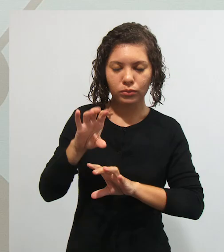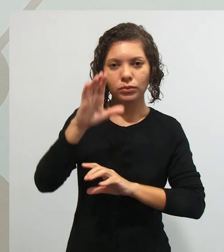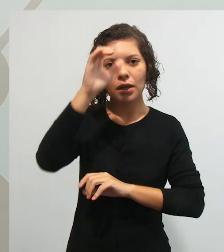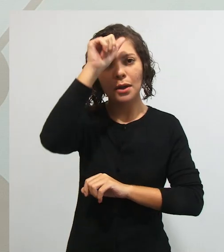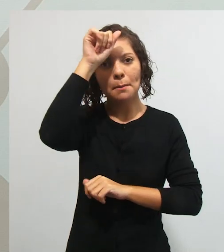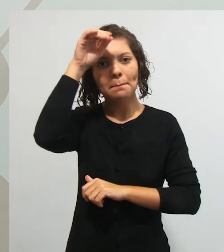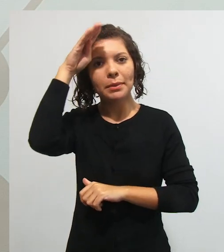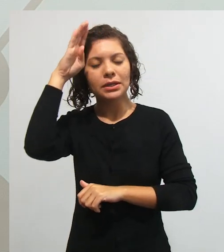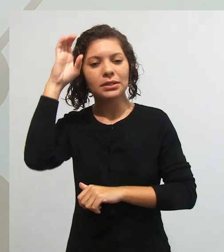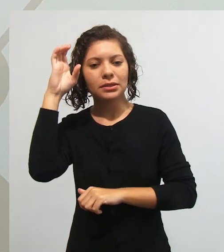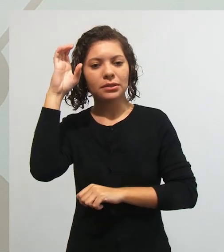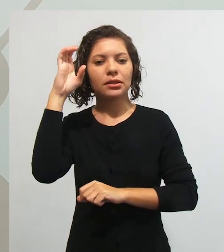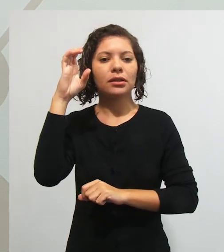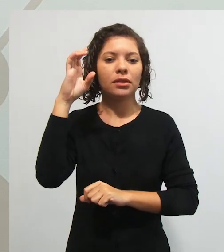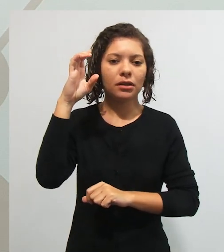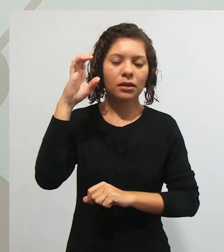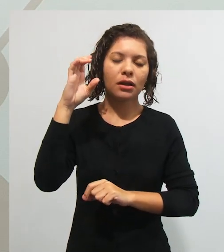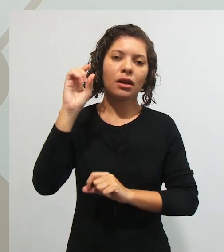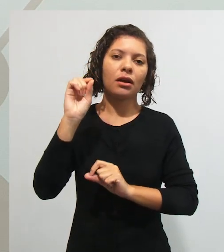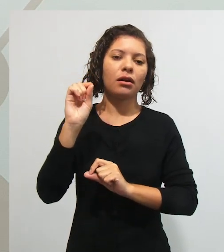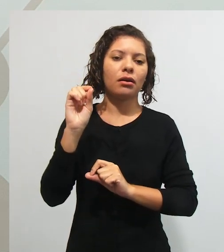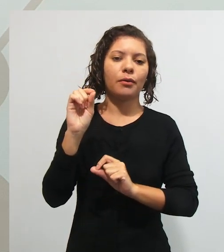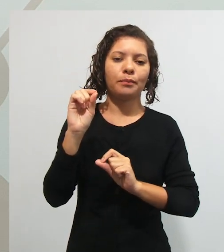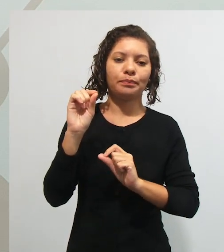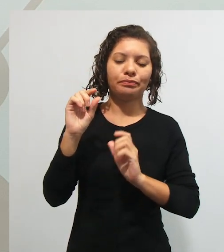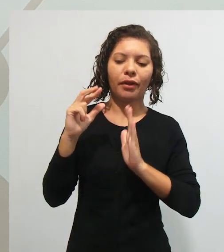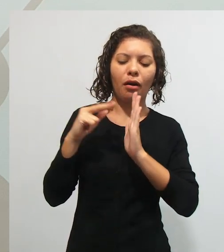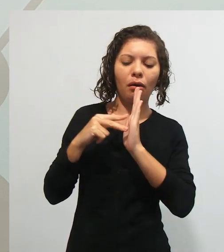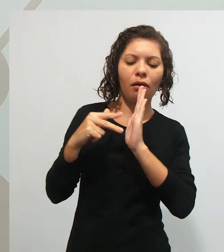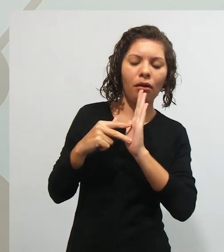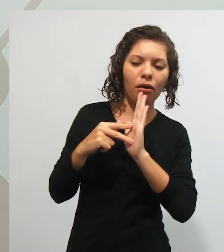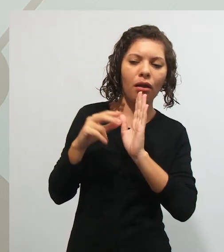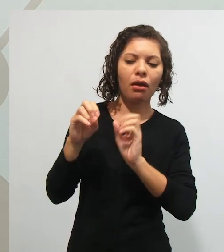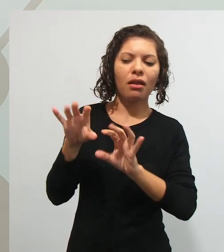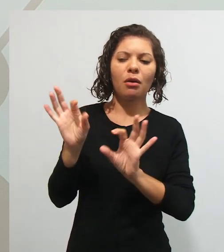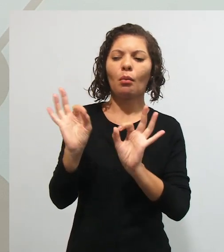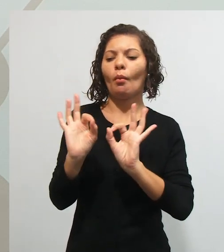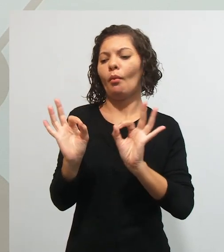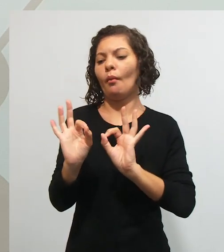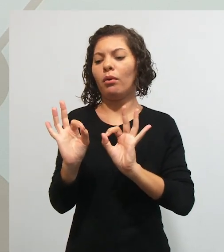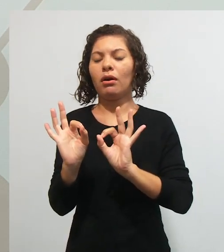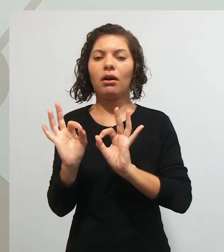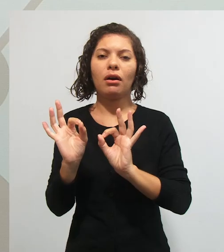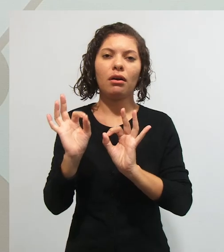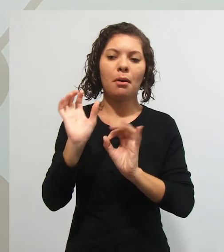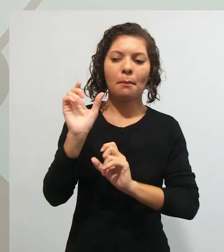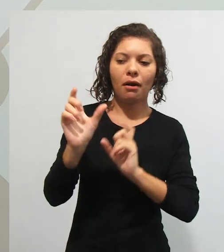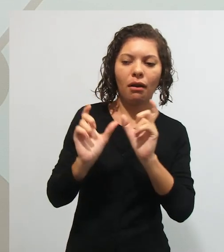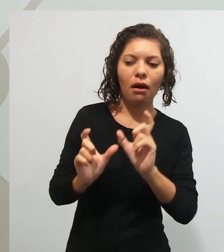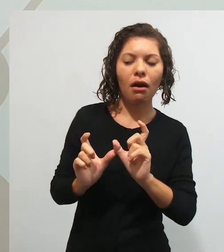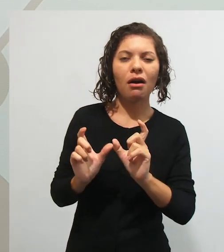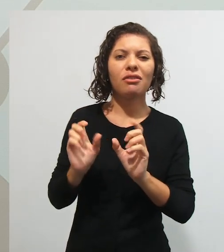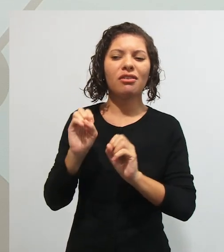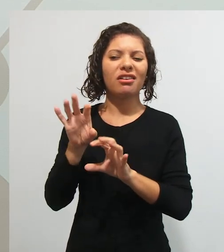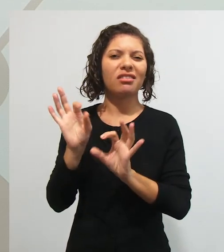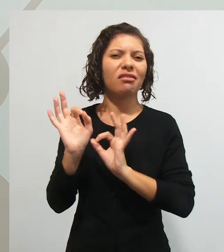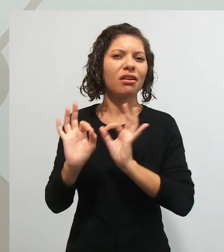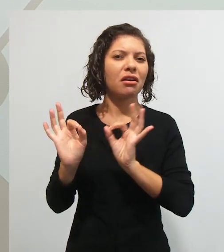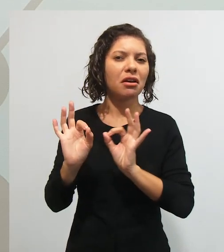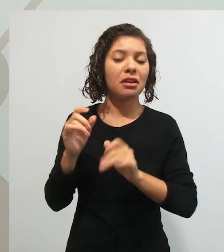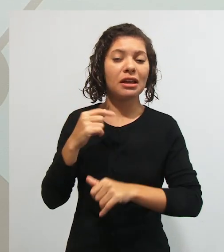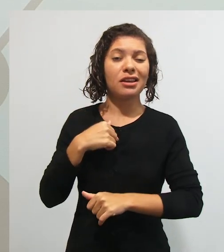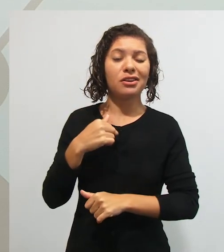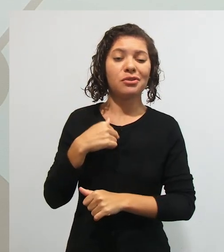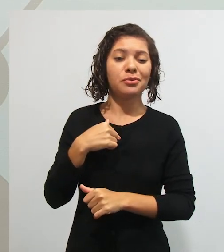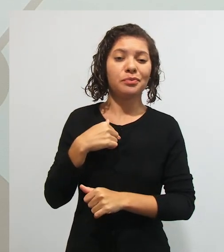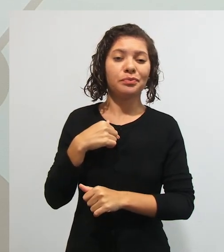alfabetização, privar o aluno do significado dos termos, das palavras, né, dos enunciados, né,